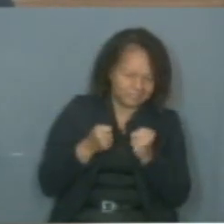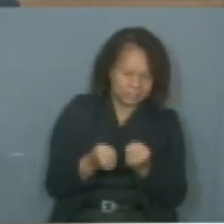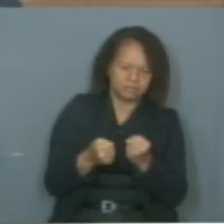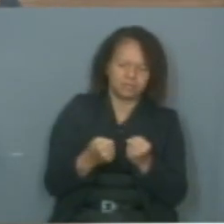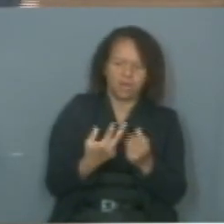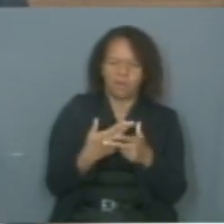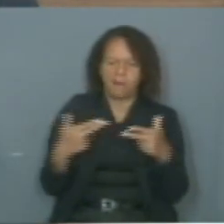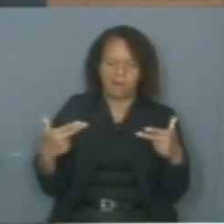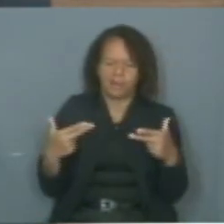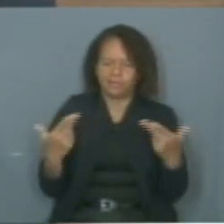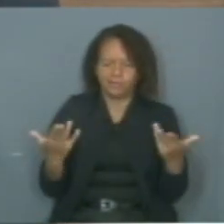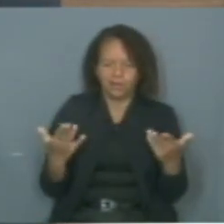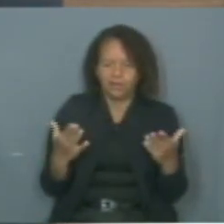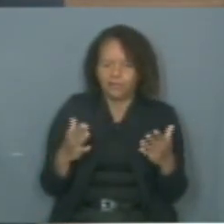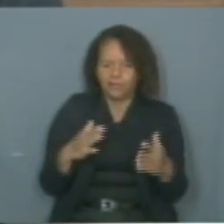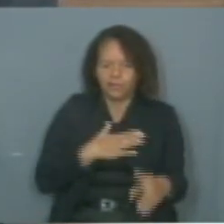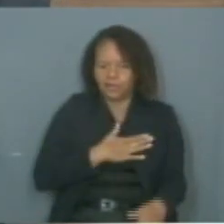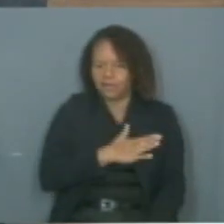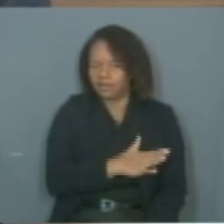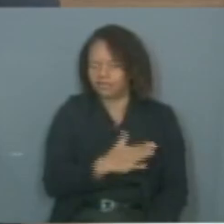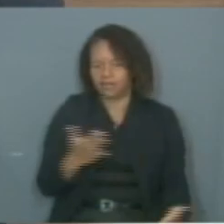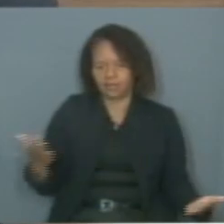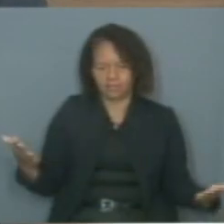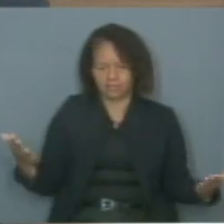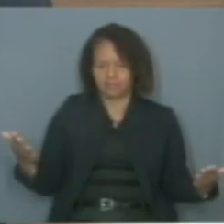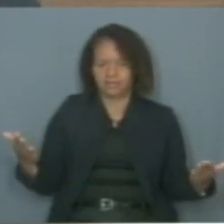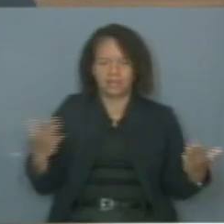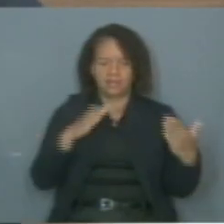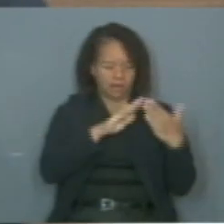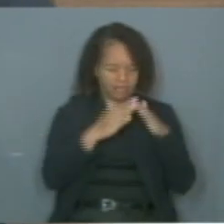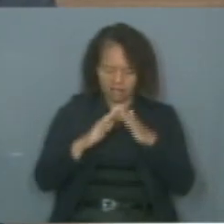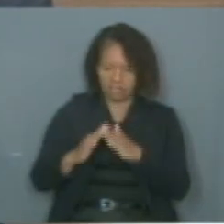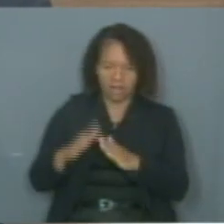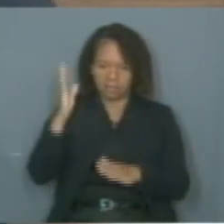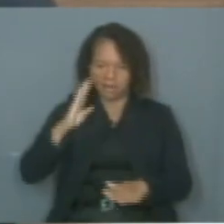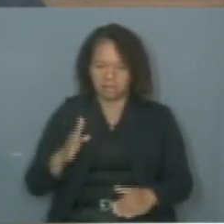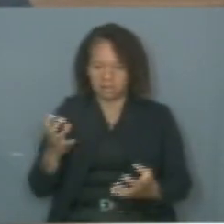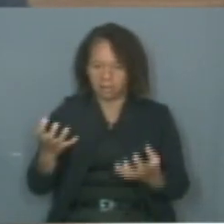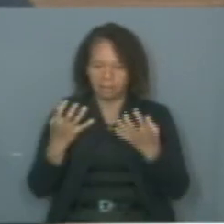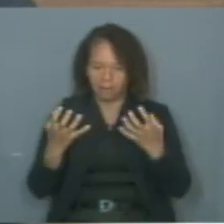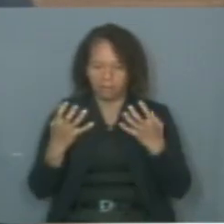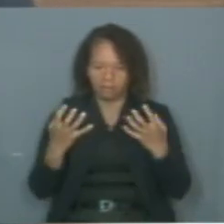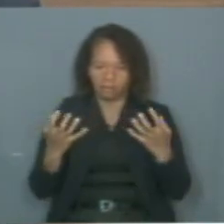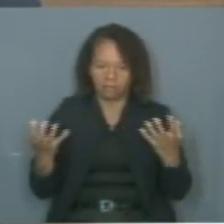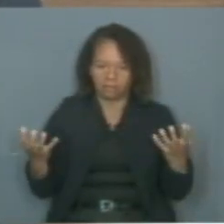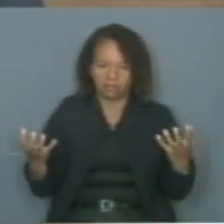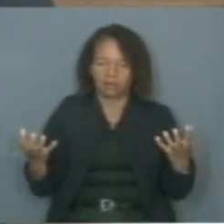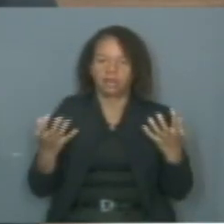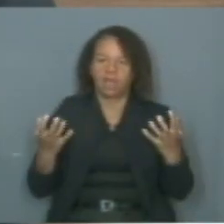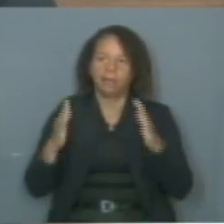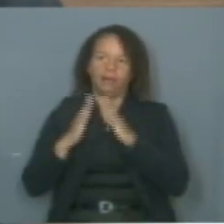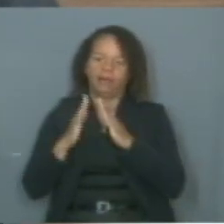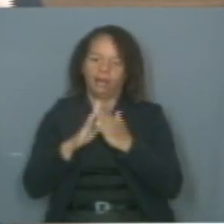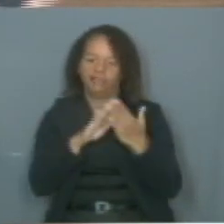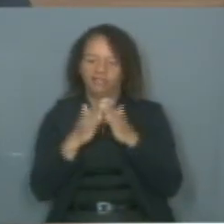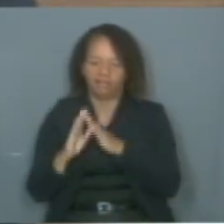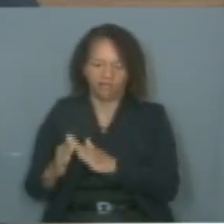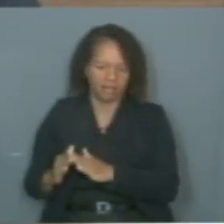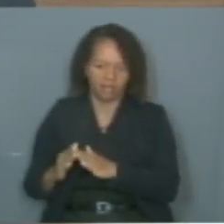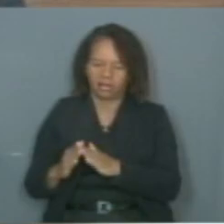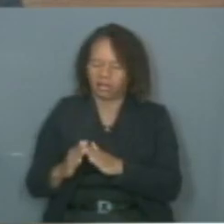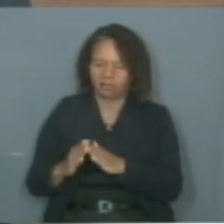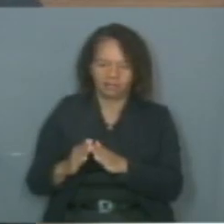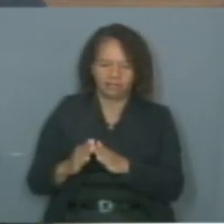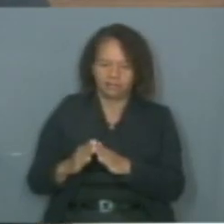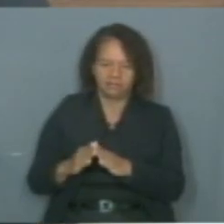para uma situação vulnerável. Então, não existe favela no Brasil porque o povo quer morar nas